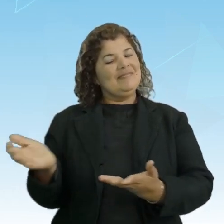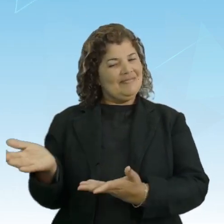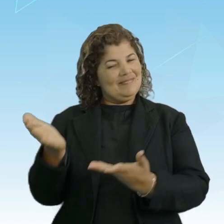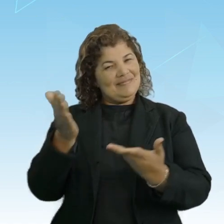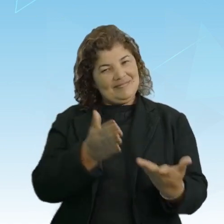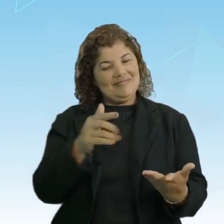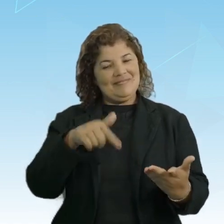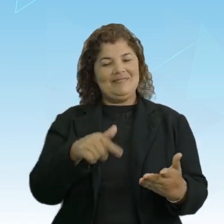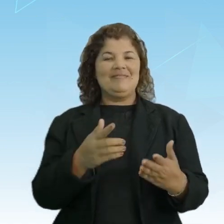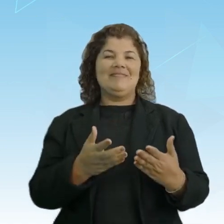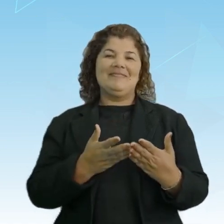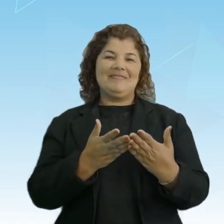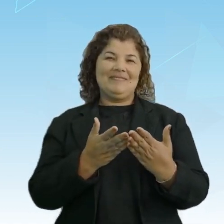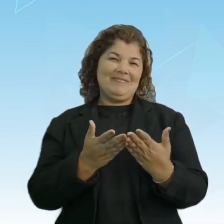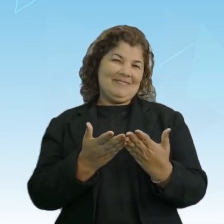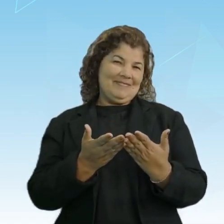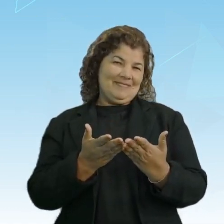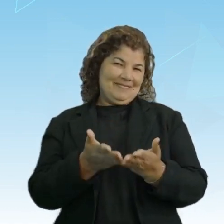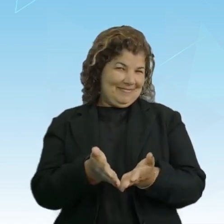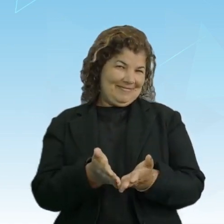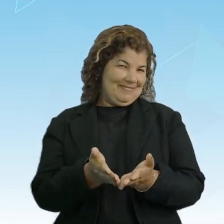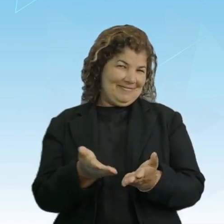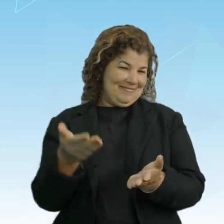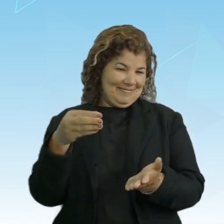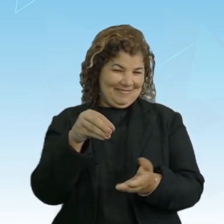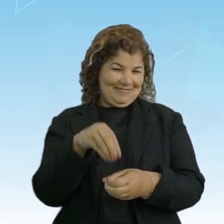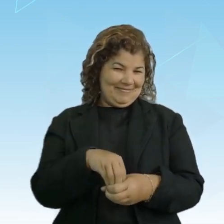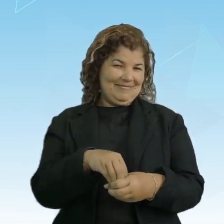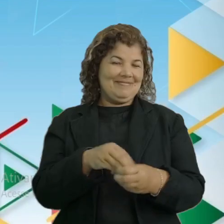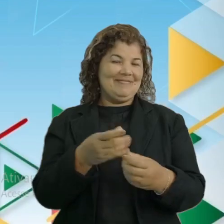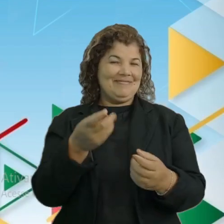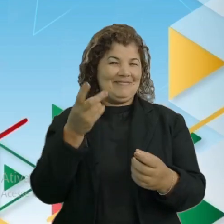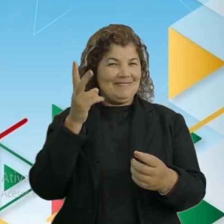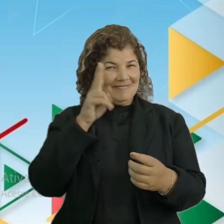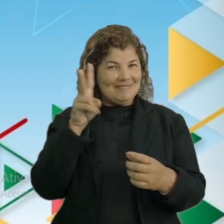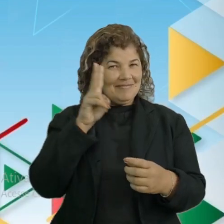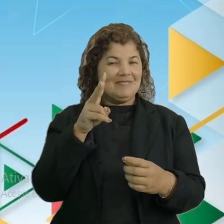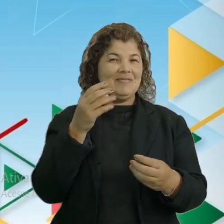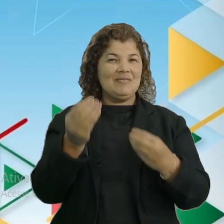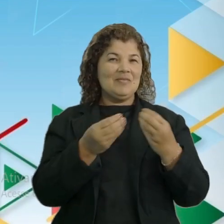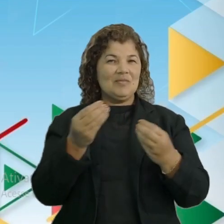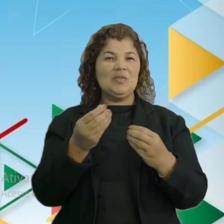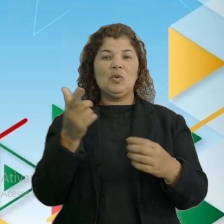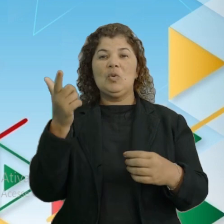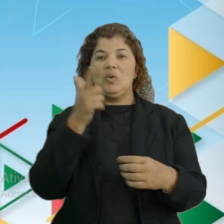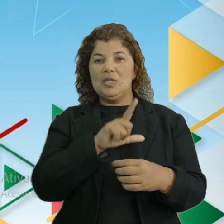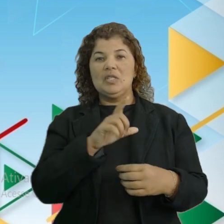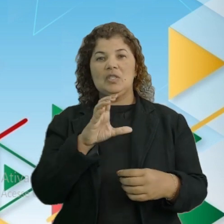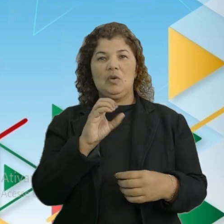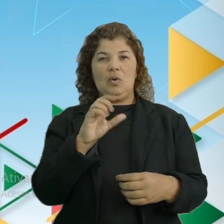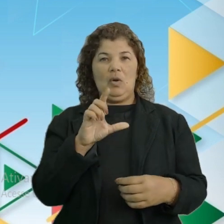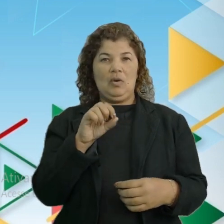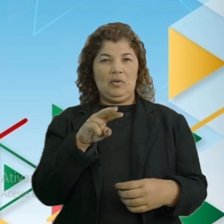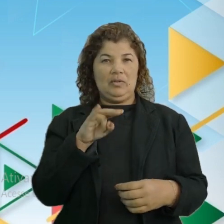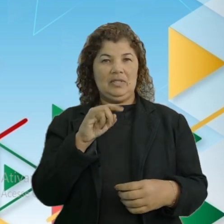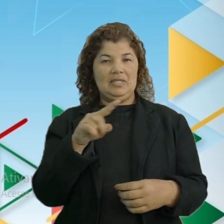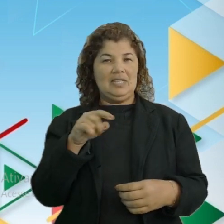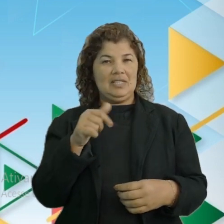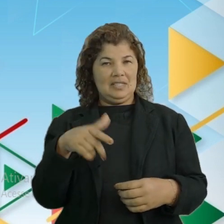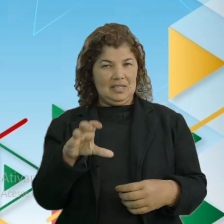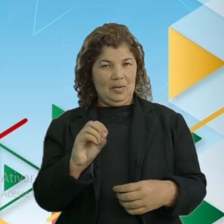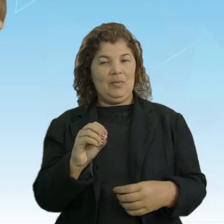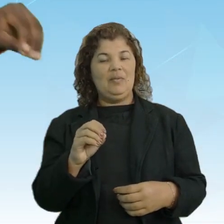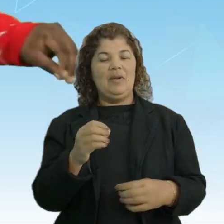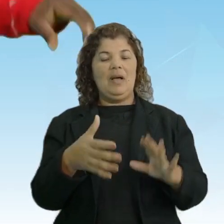mergulharem na conquista e colonização espanhola da América. Então, eu, professor Cláudio